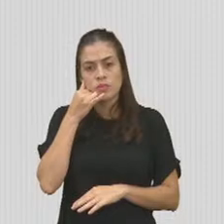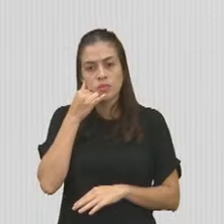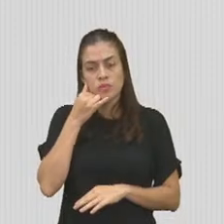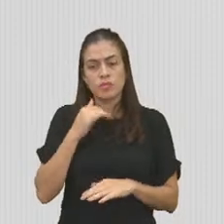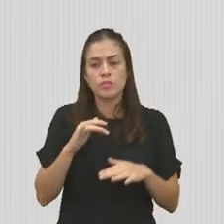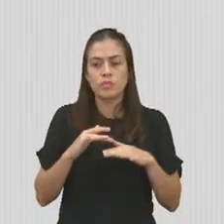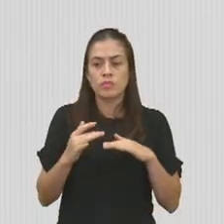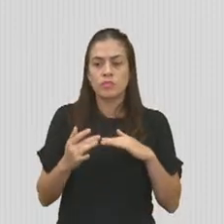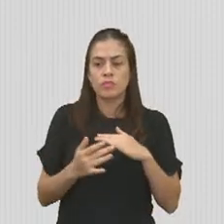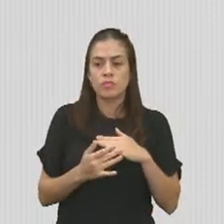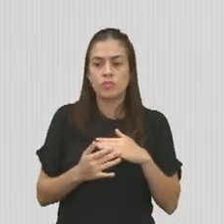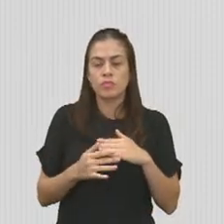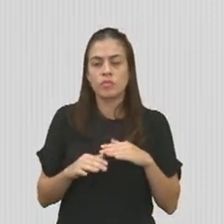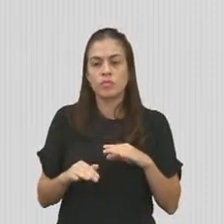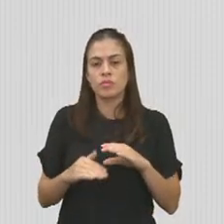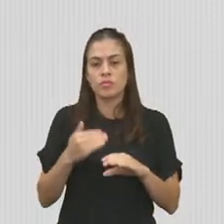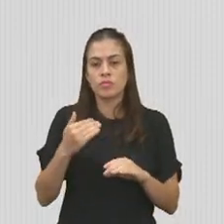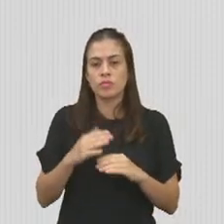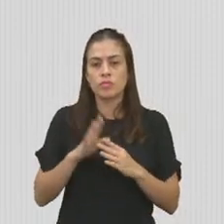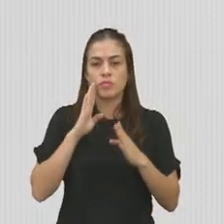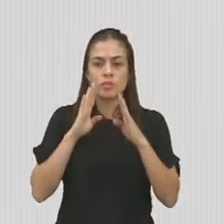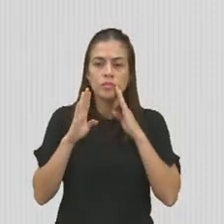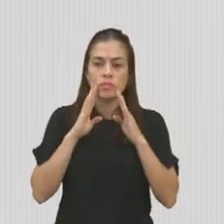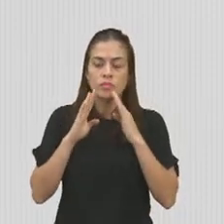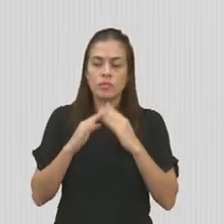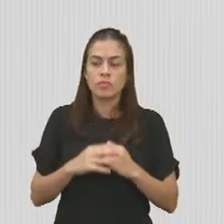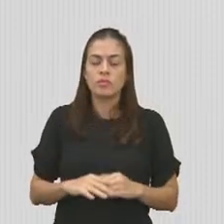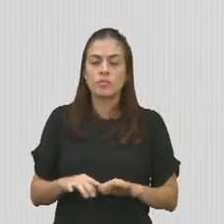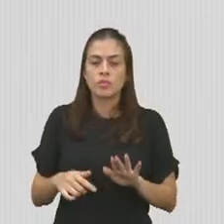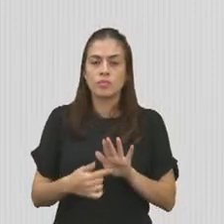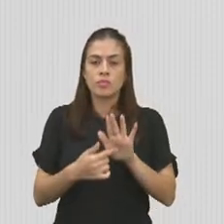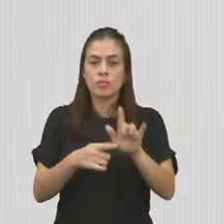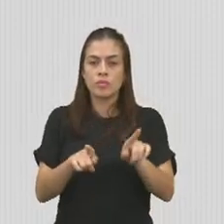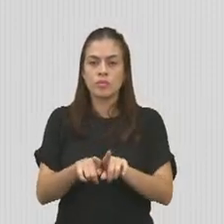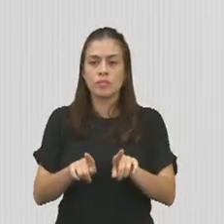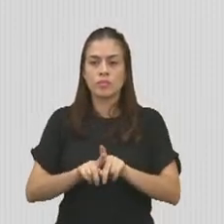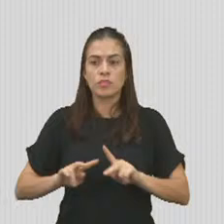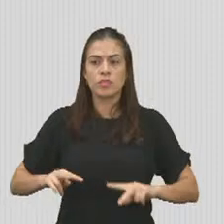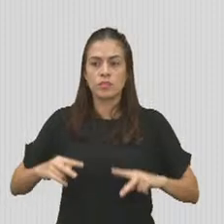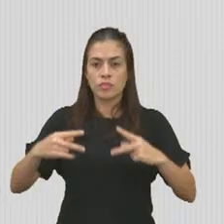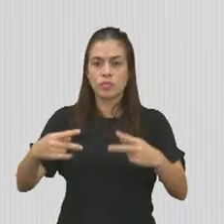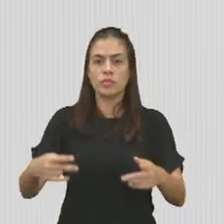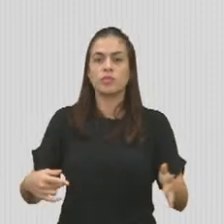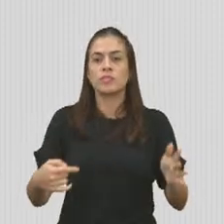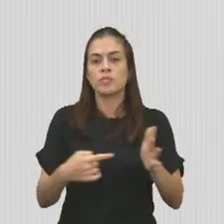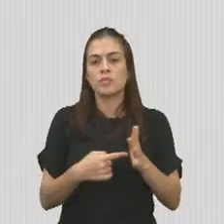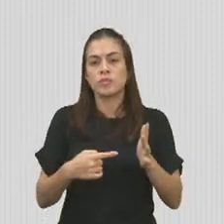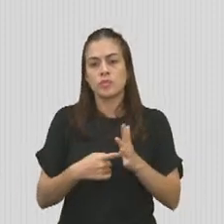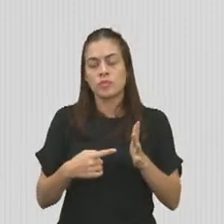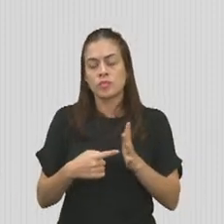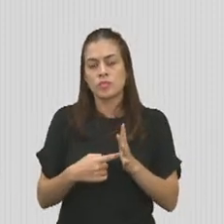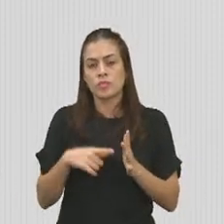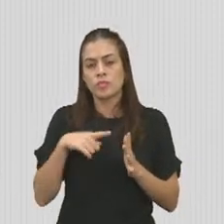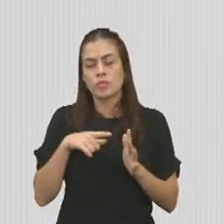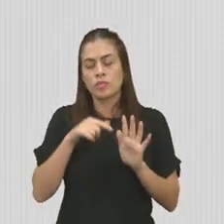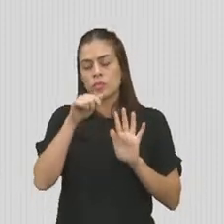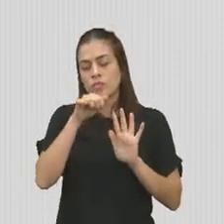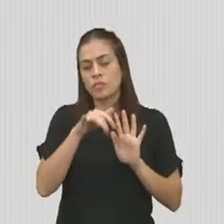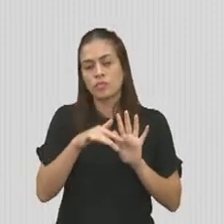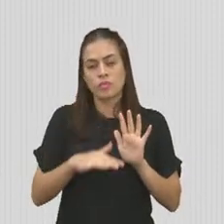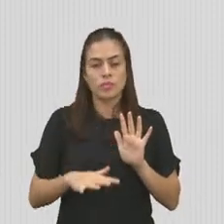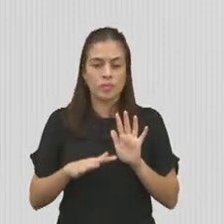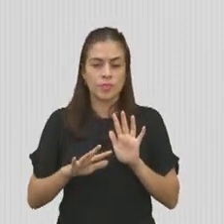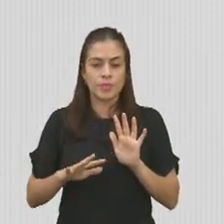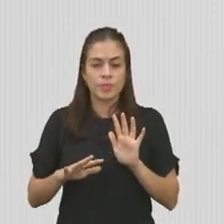social, Messenger, que é o Facebook, mas eu destaco também o nosso formulário de denúncias, que está no link de todas, na descrição, né? Tem um